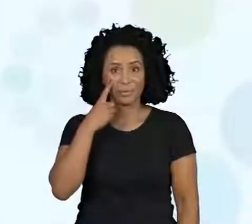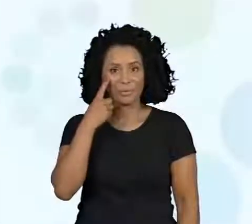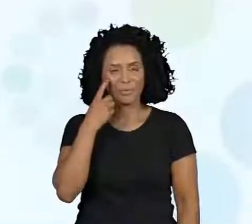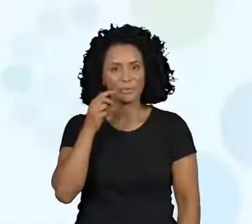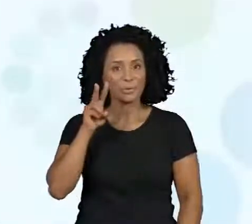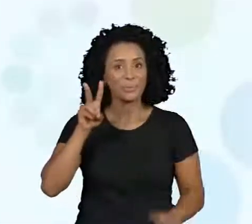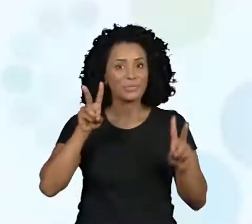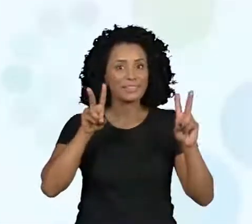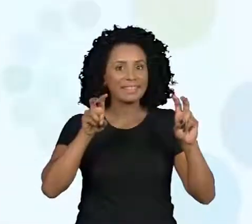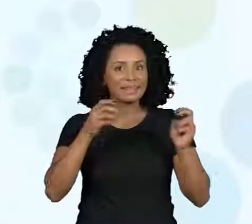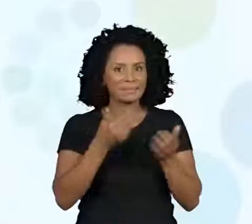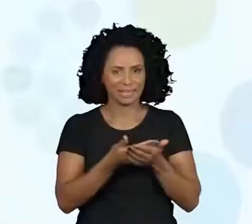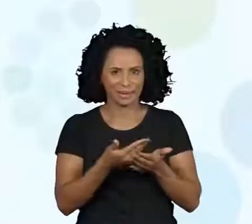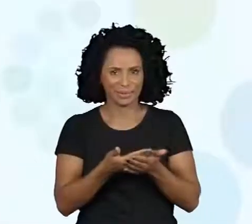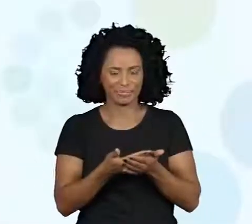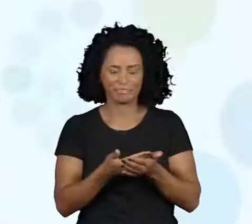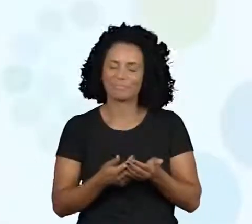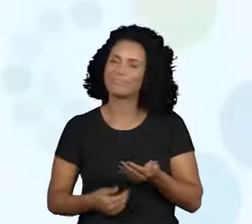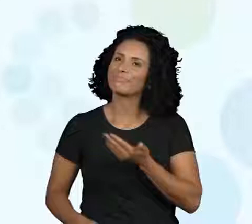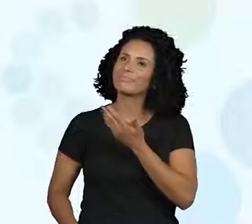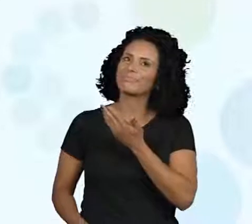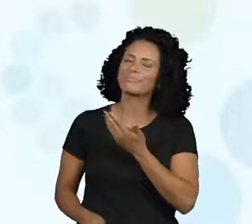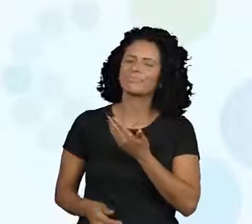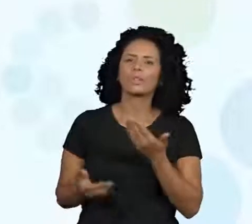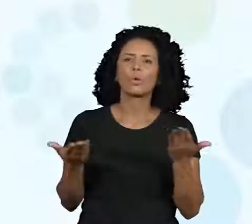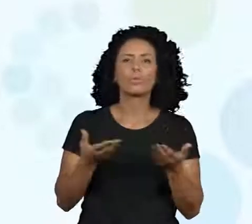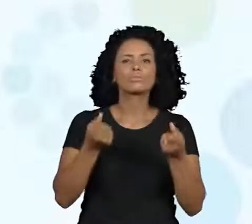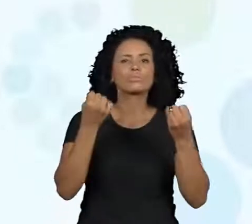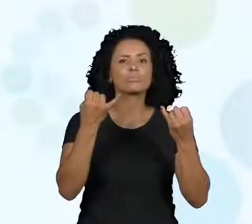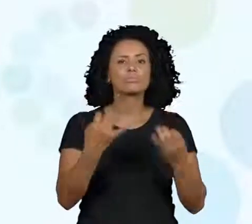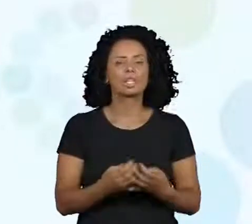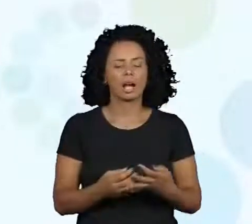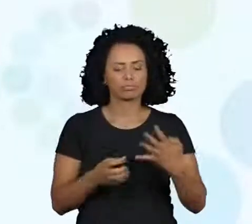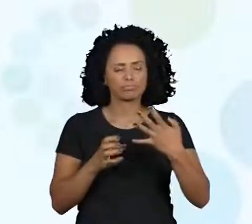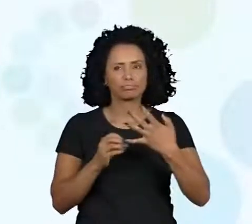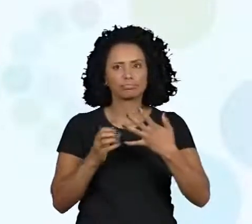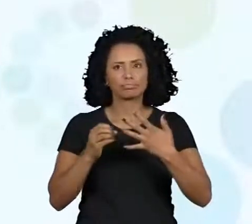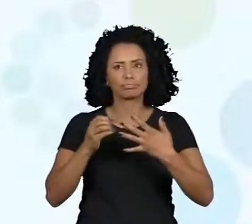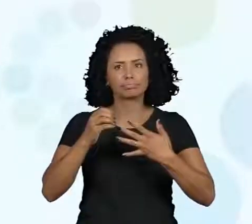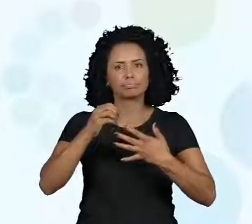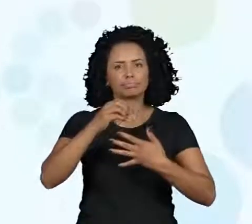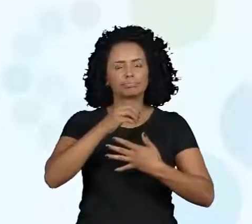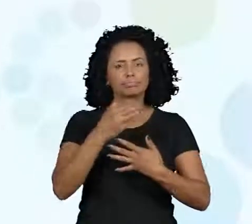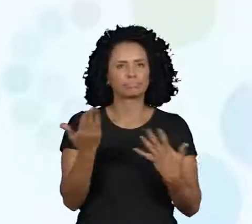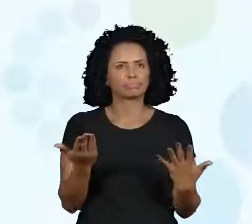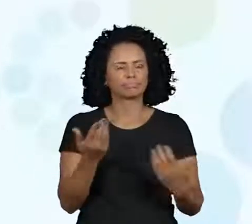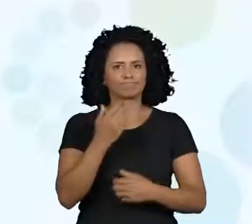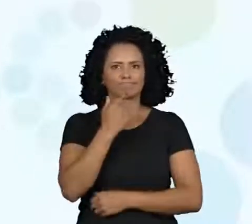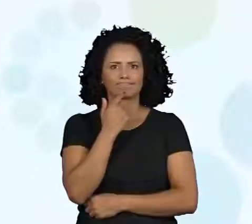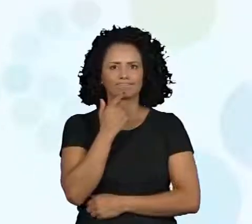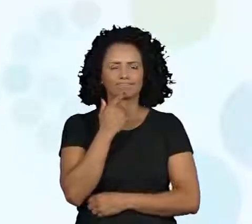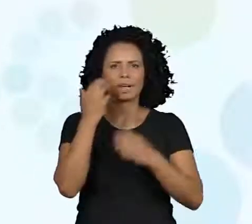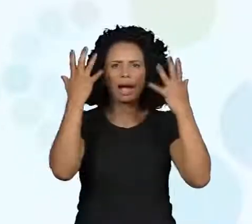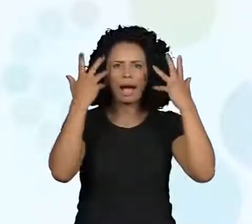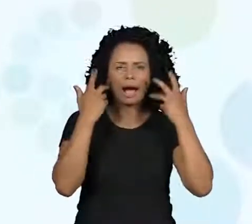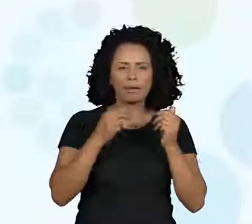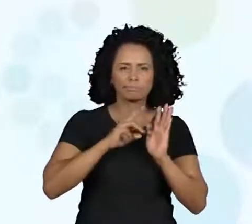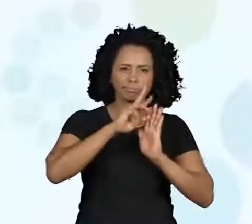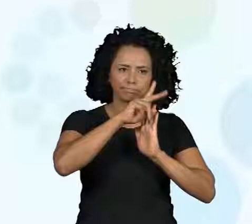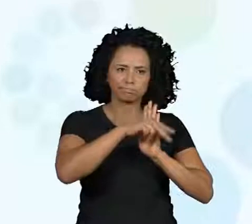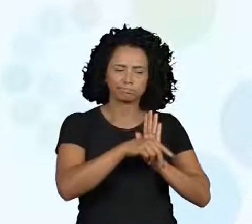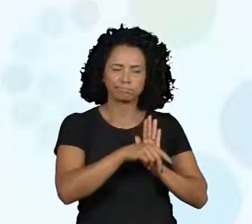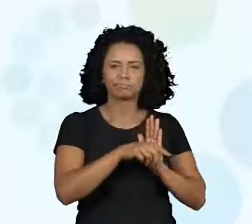Hoje nós vamos falar sobre quem é quem na cadeia alimentar. E aí, já ouviram falar